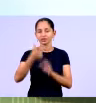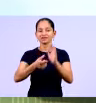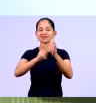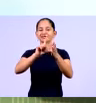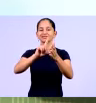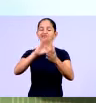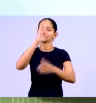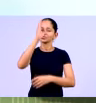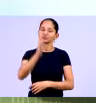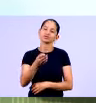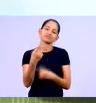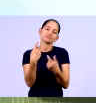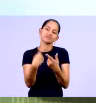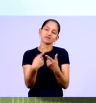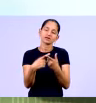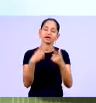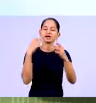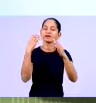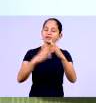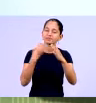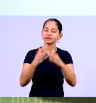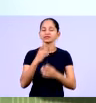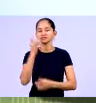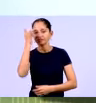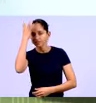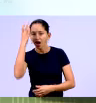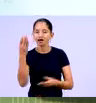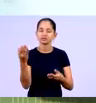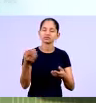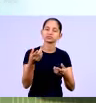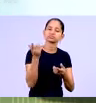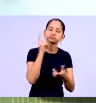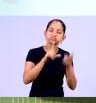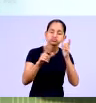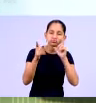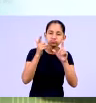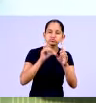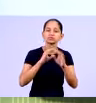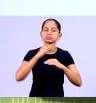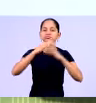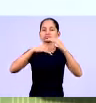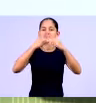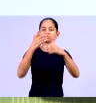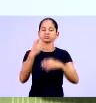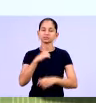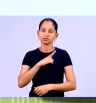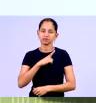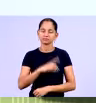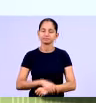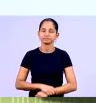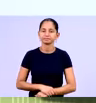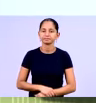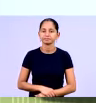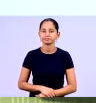essas empresas tenham certas facilidades e com isso elas possam se desenvolver. Então